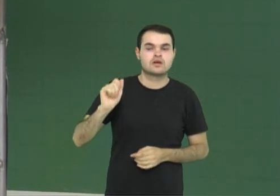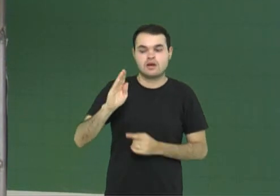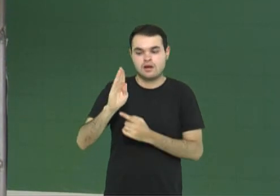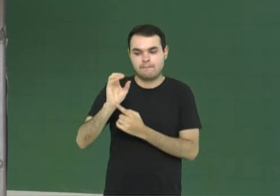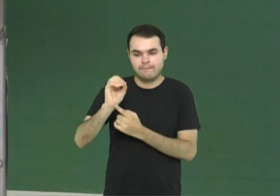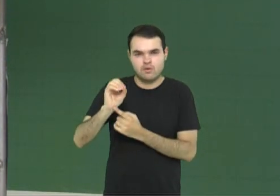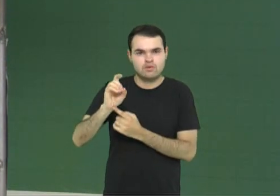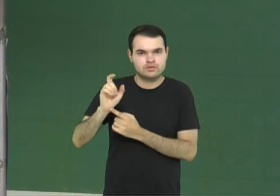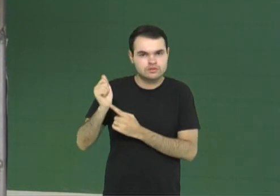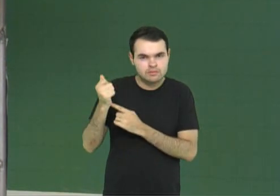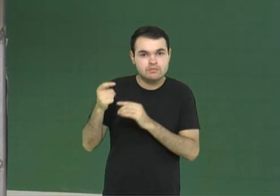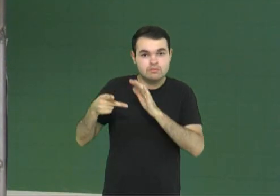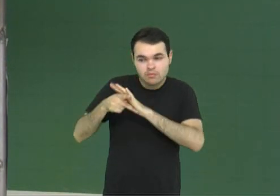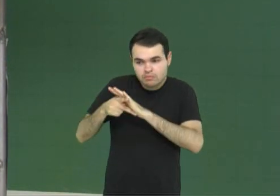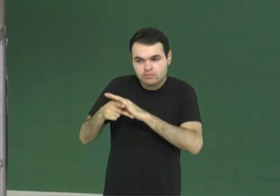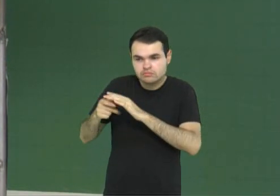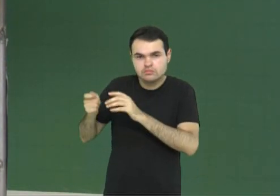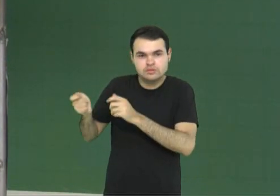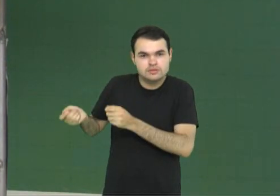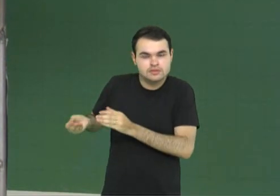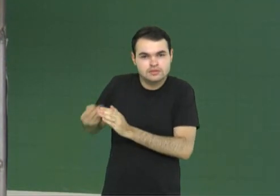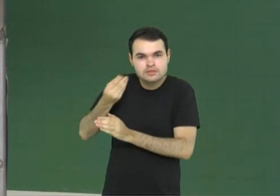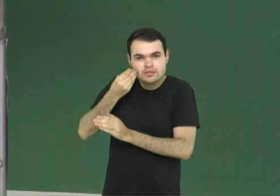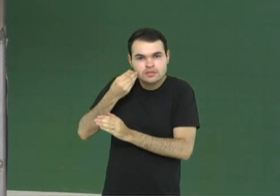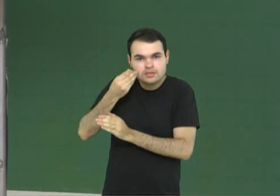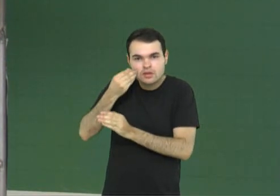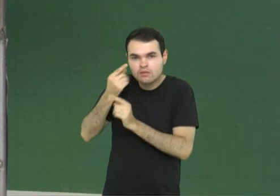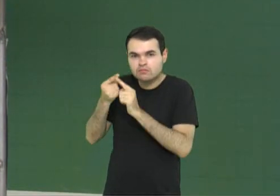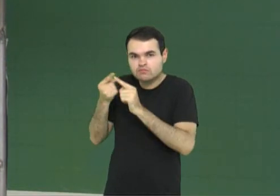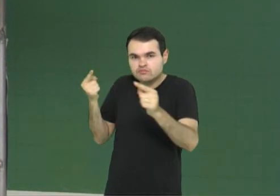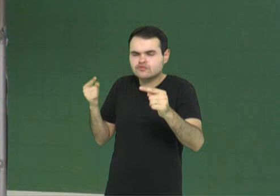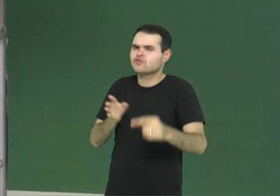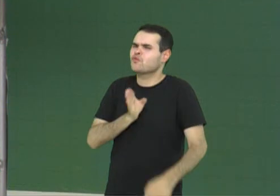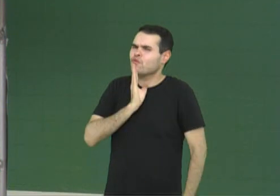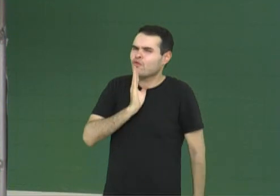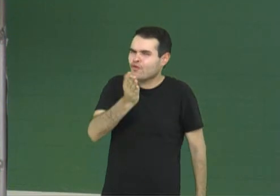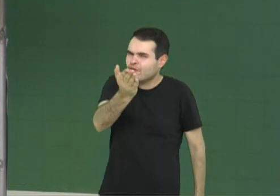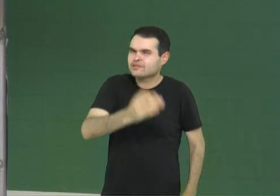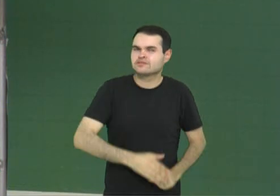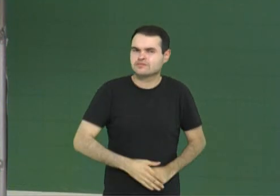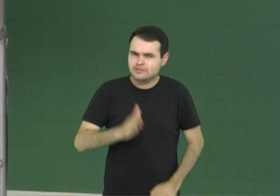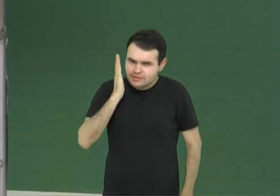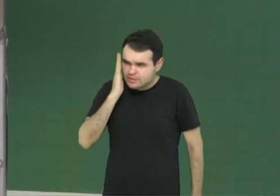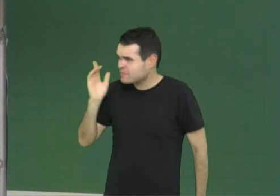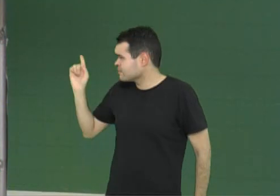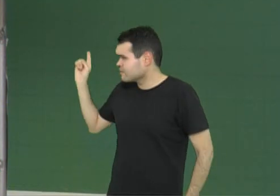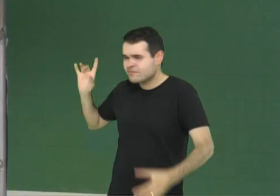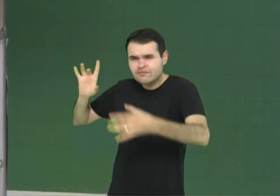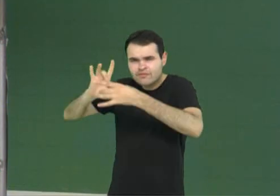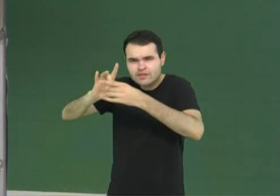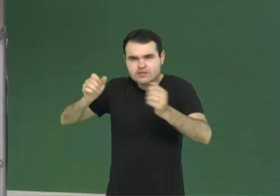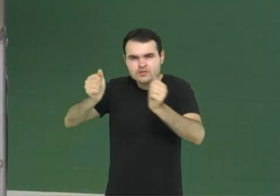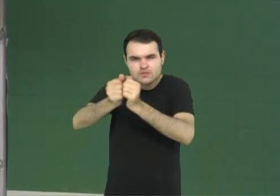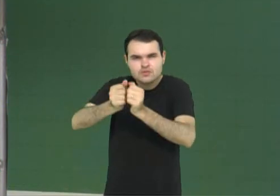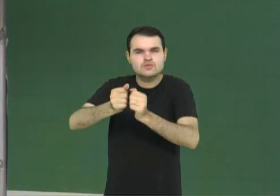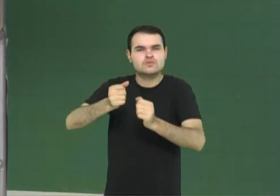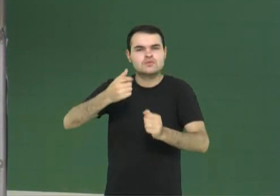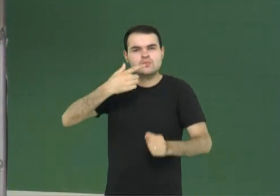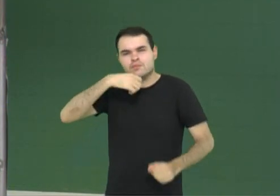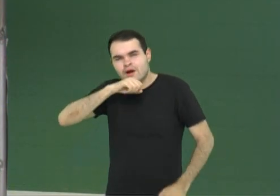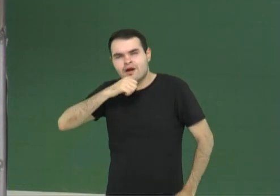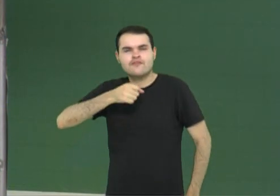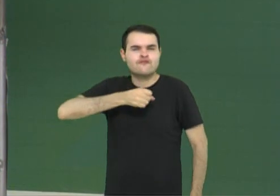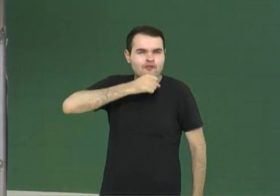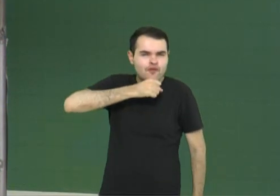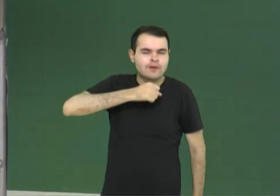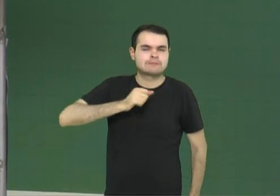o mais próximo possível do balim. Eu sei que você conhece, né? Você já fez isso lá com seu pai, com seu avô?